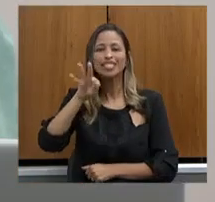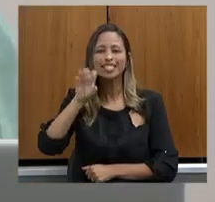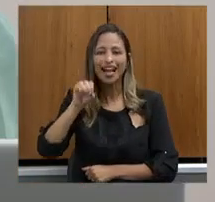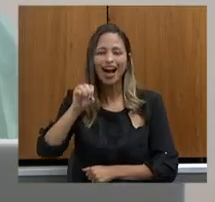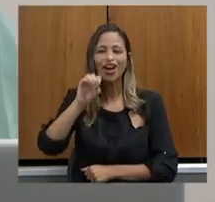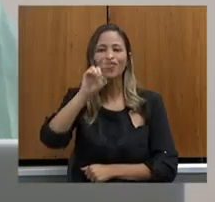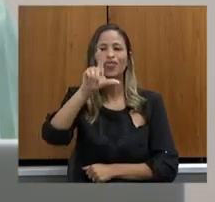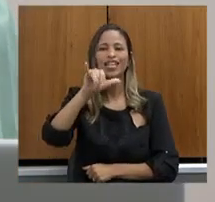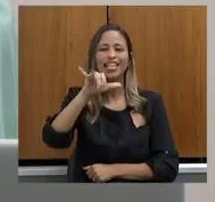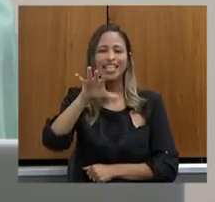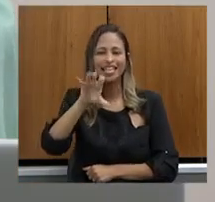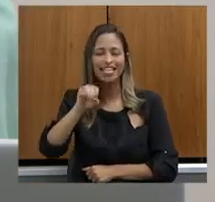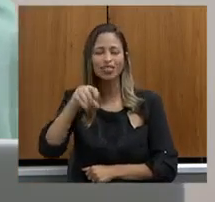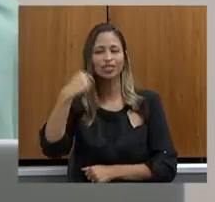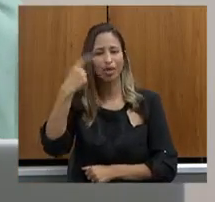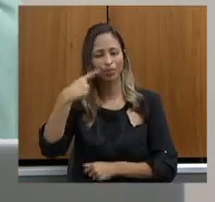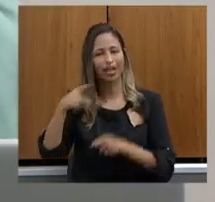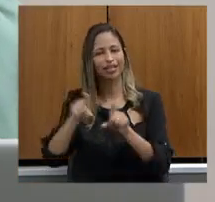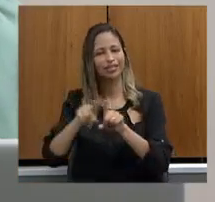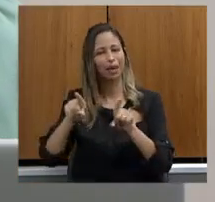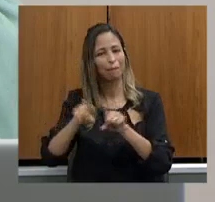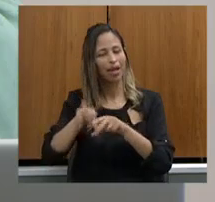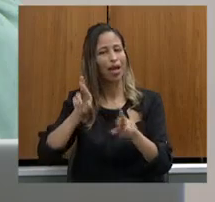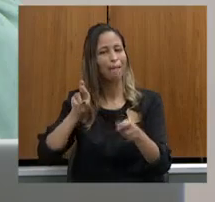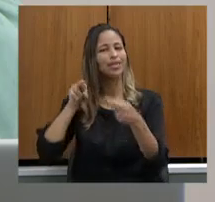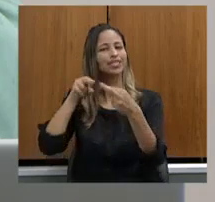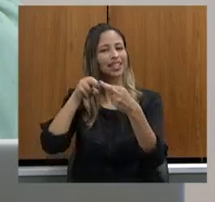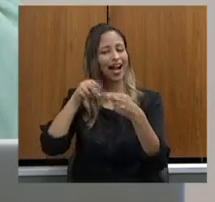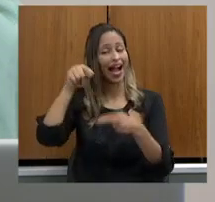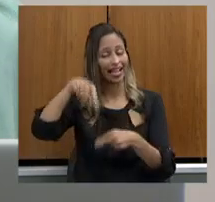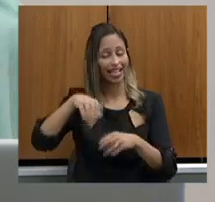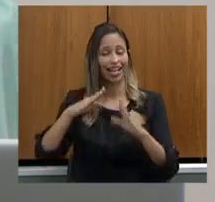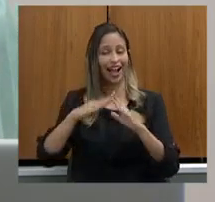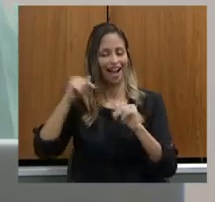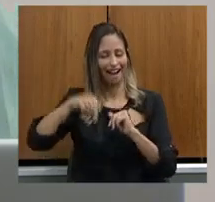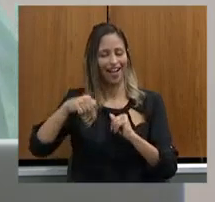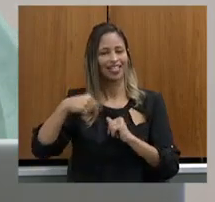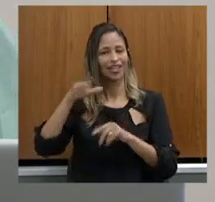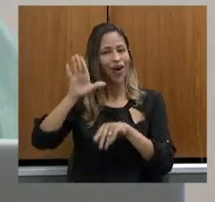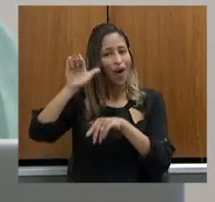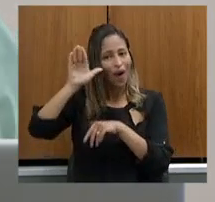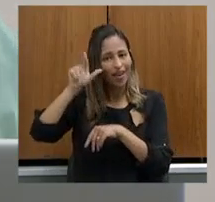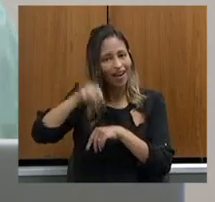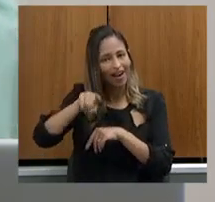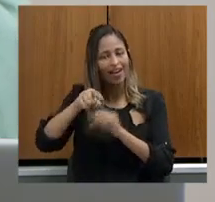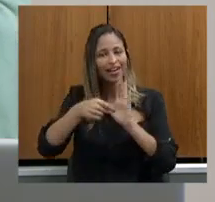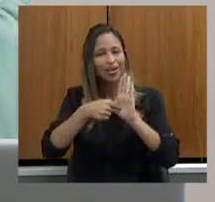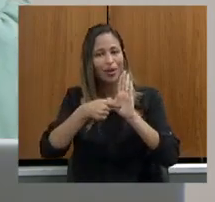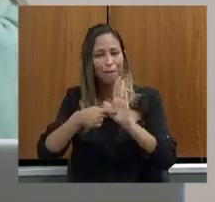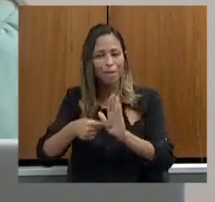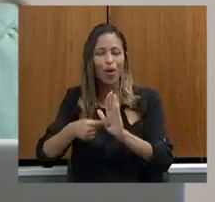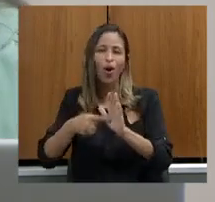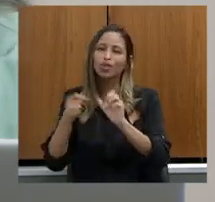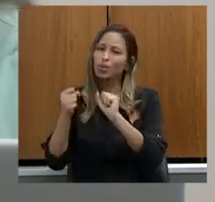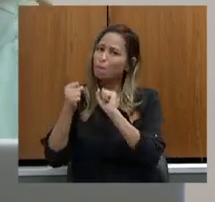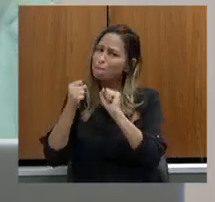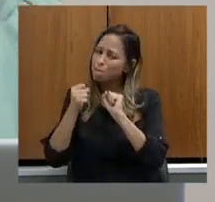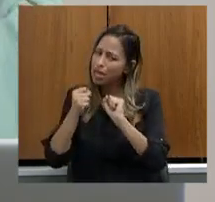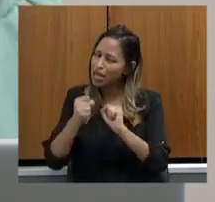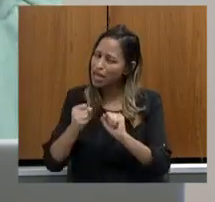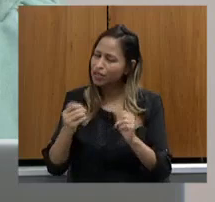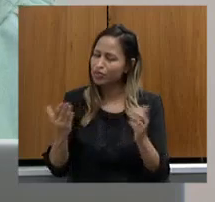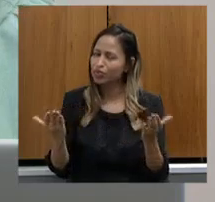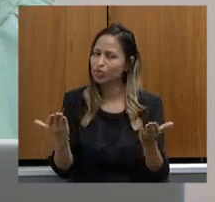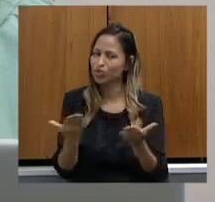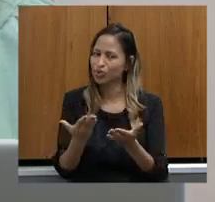e Ulisses Gomes deputados também de grande representatividade aqui na casa nos acompanhando o que mostra o peso dessa audiência